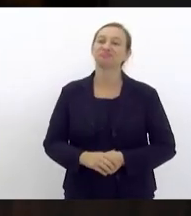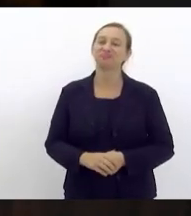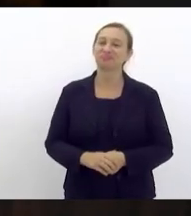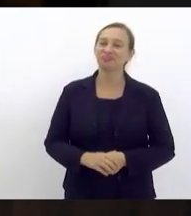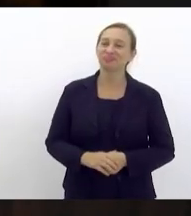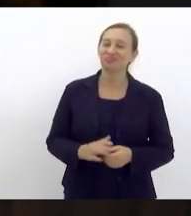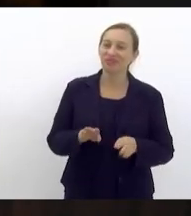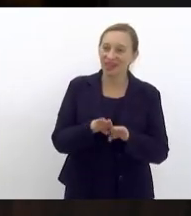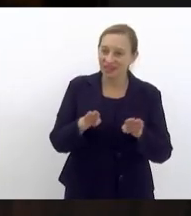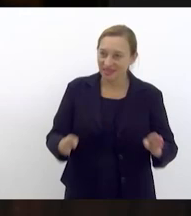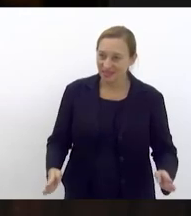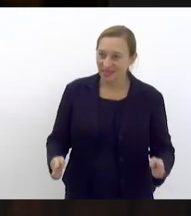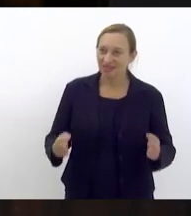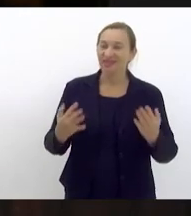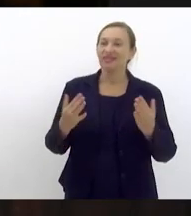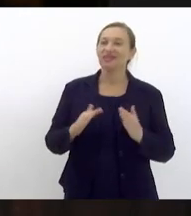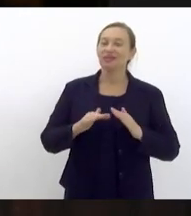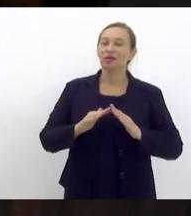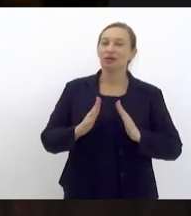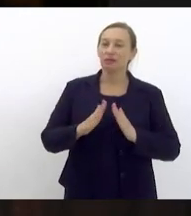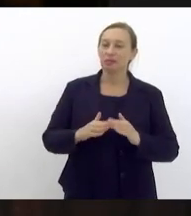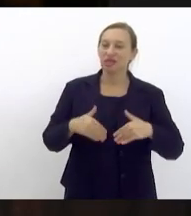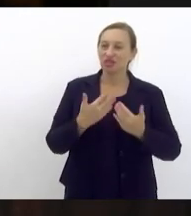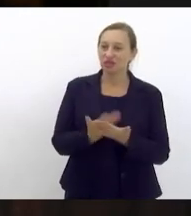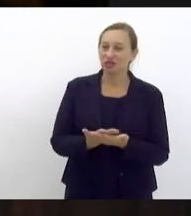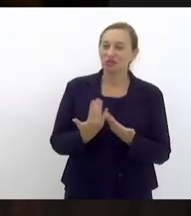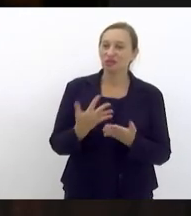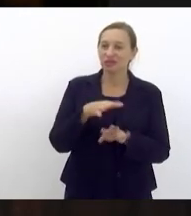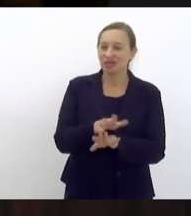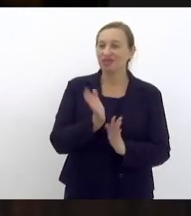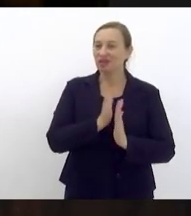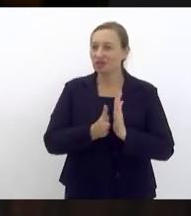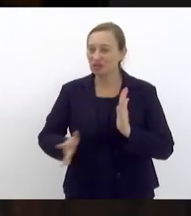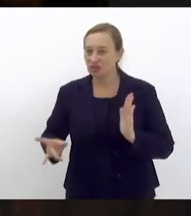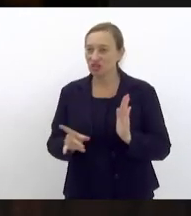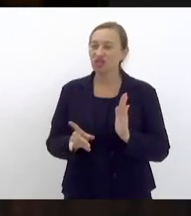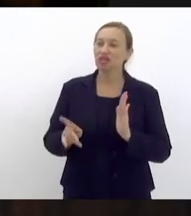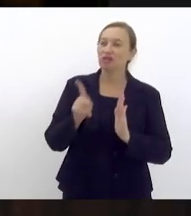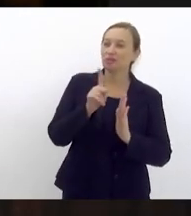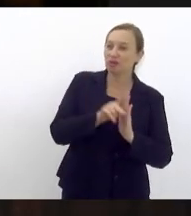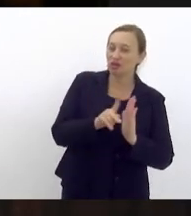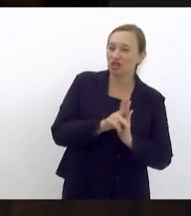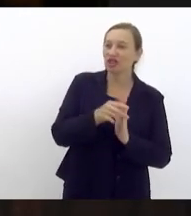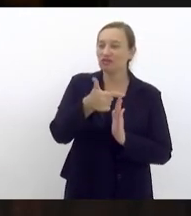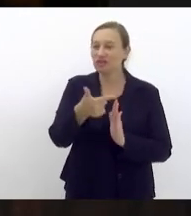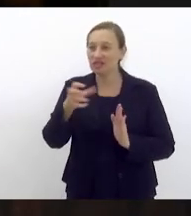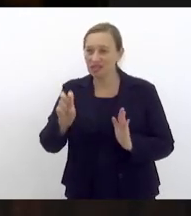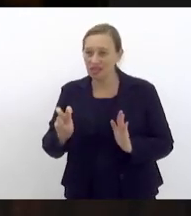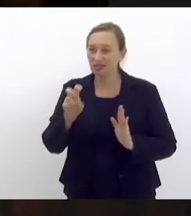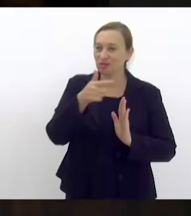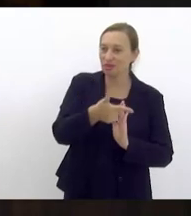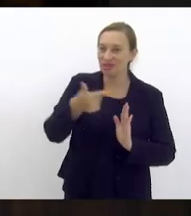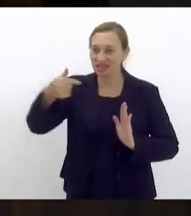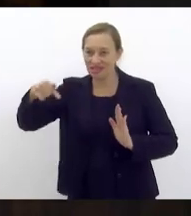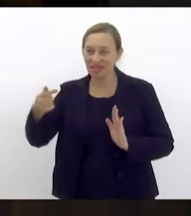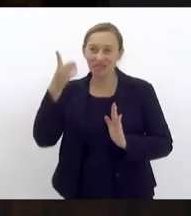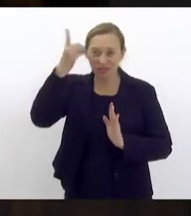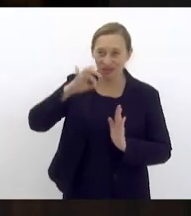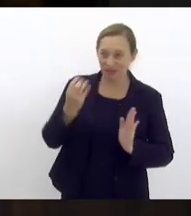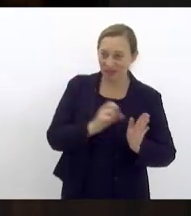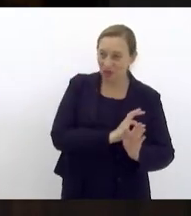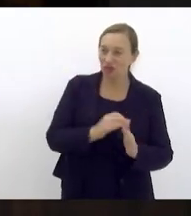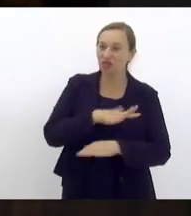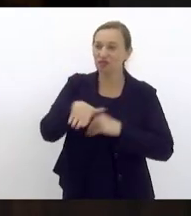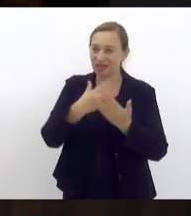a sobremesa inclusão requerimento de inclusão na hora do dia do projeto 2520 de 2017 deputada Marta Rocha